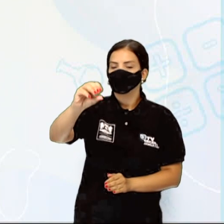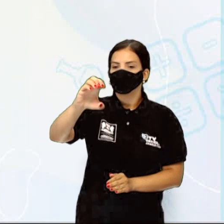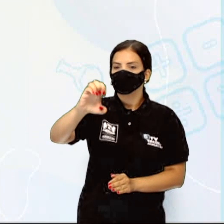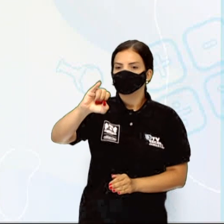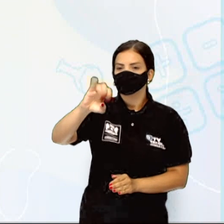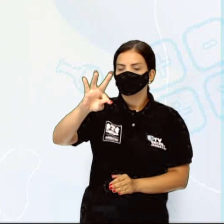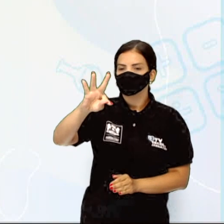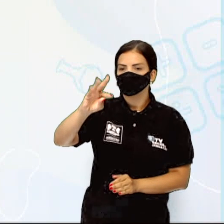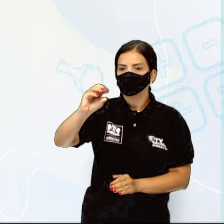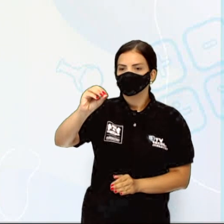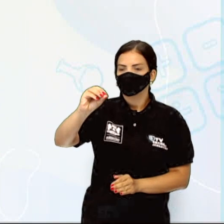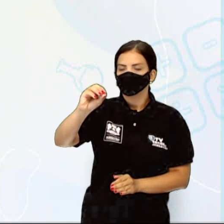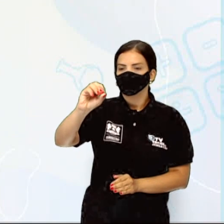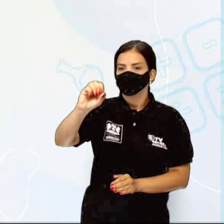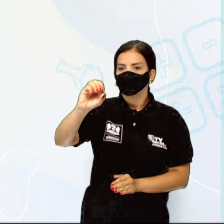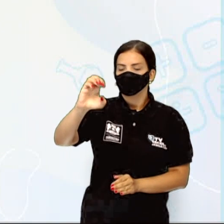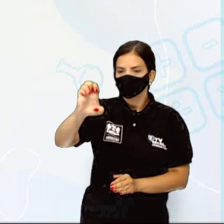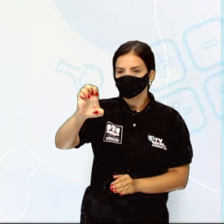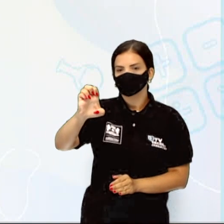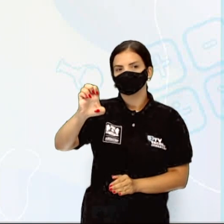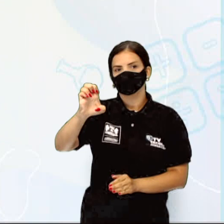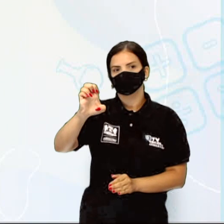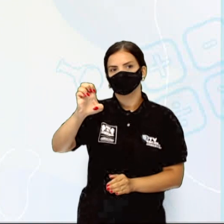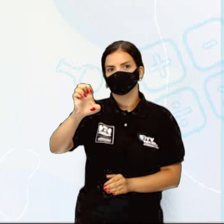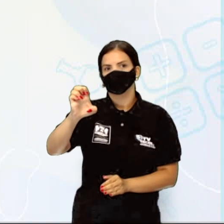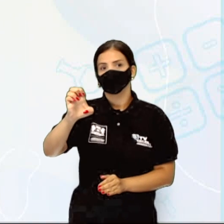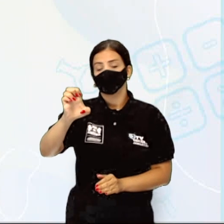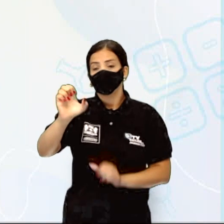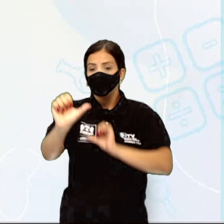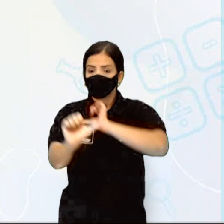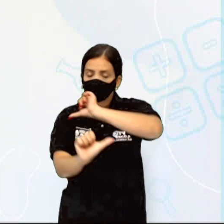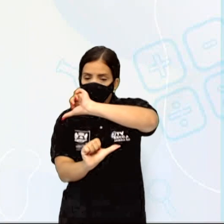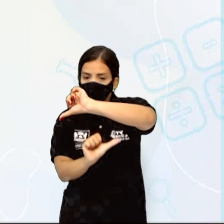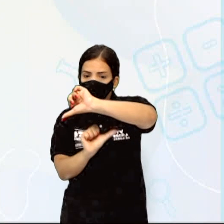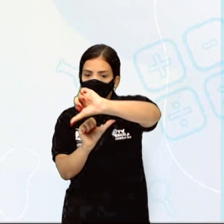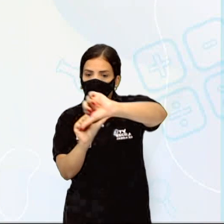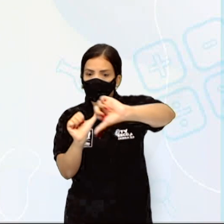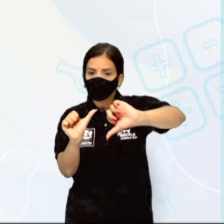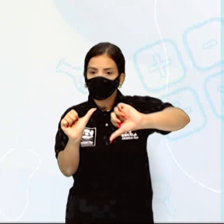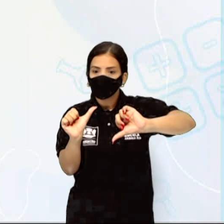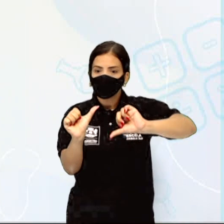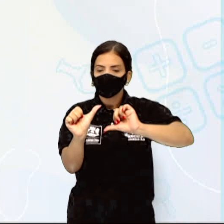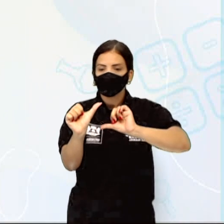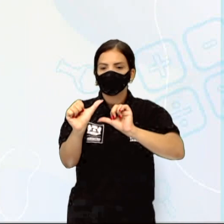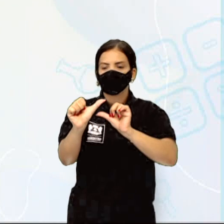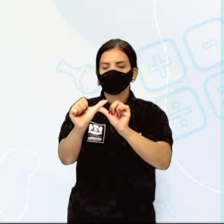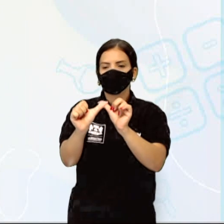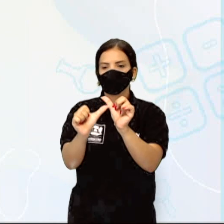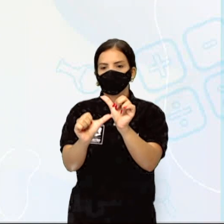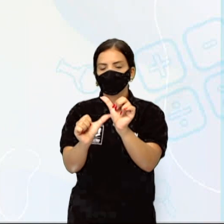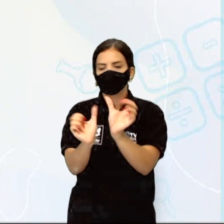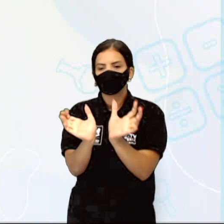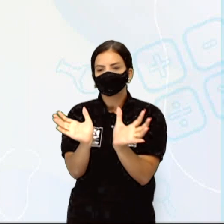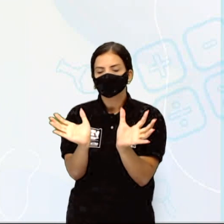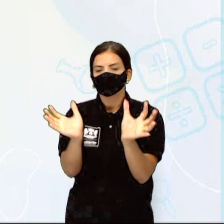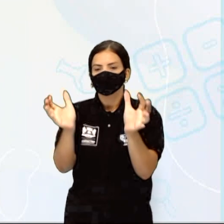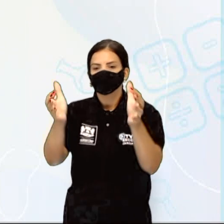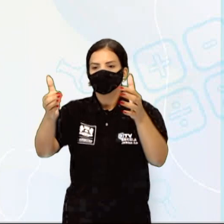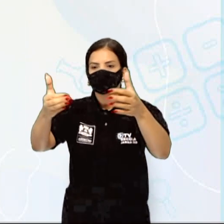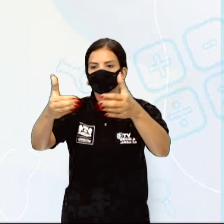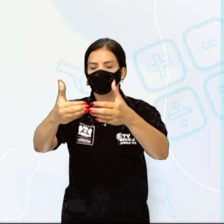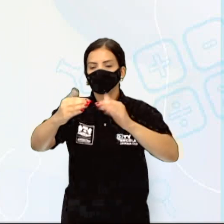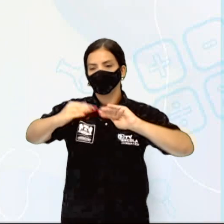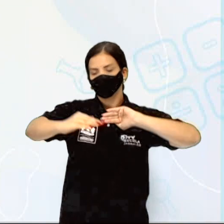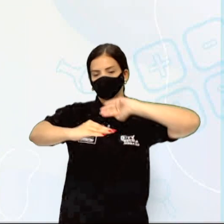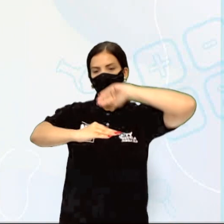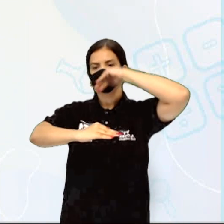da célula, pela atuação do citoesqueleto, sofre uma modificação, um dobramento, para englobar partículas